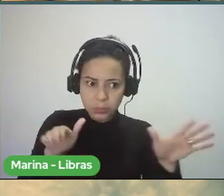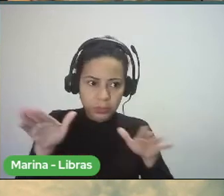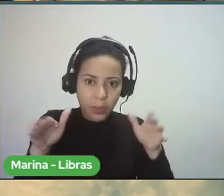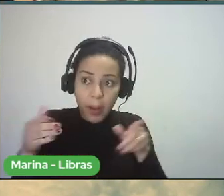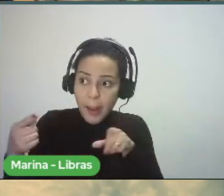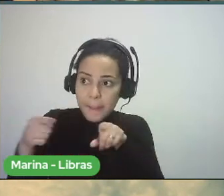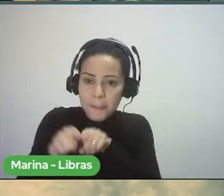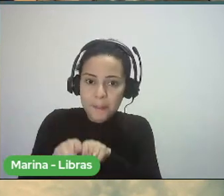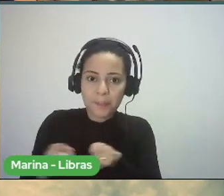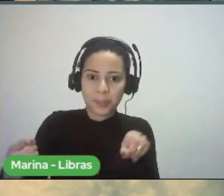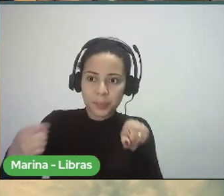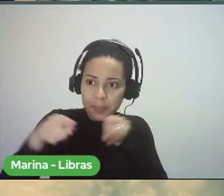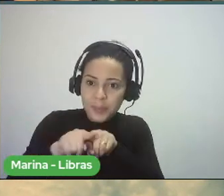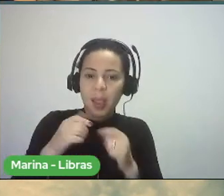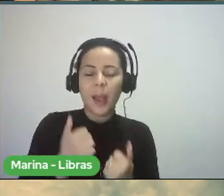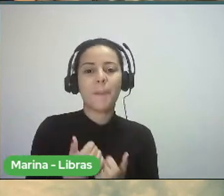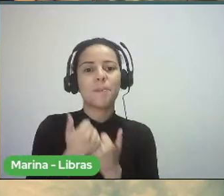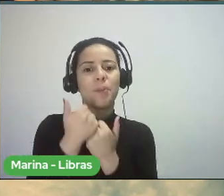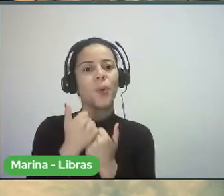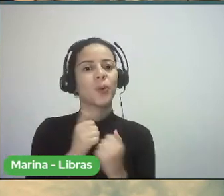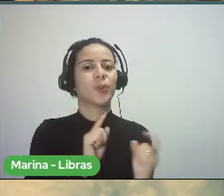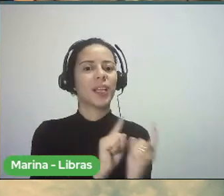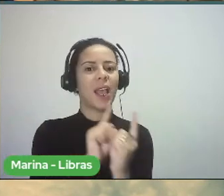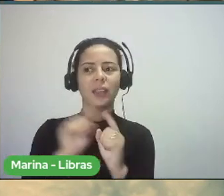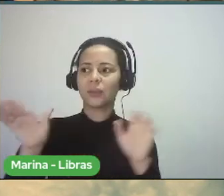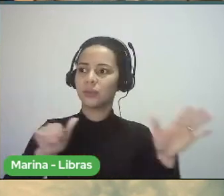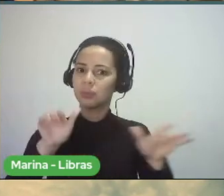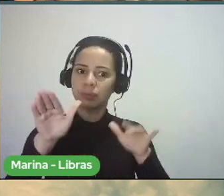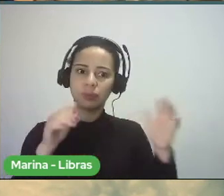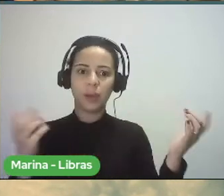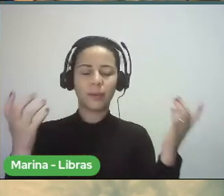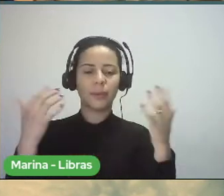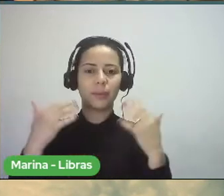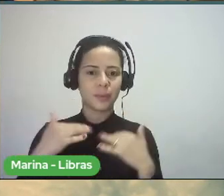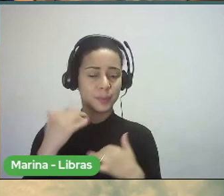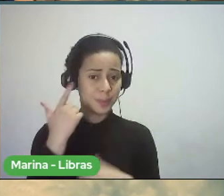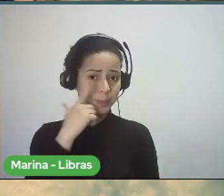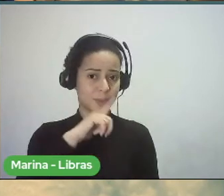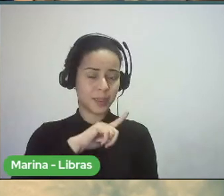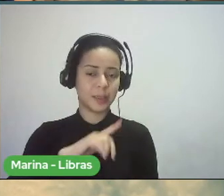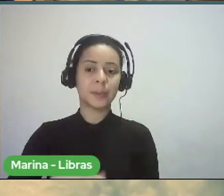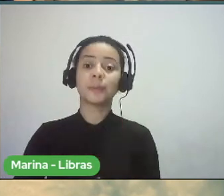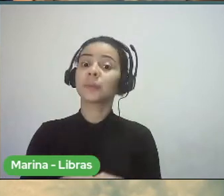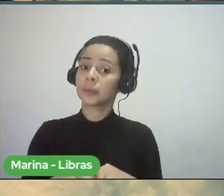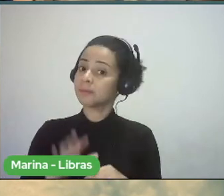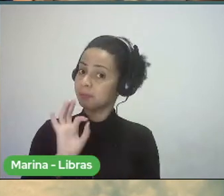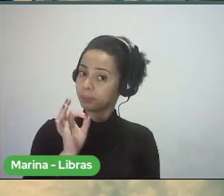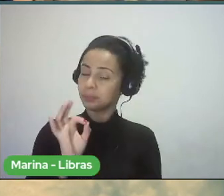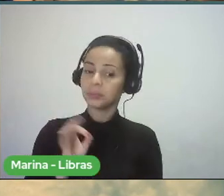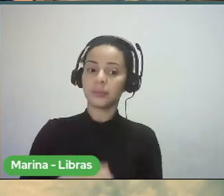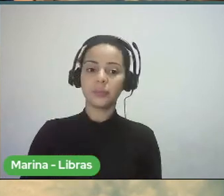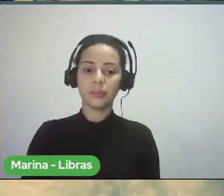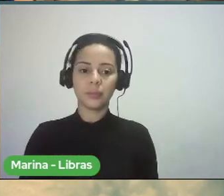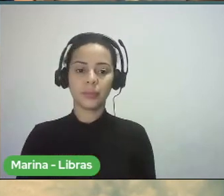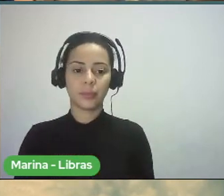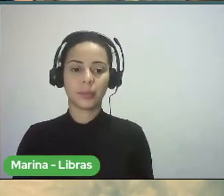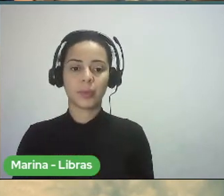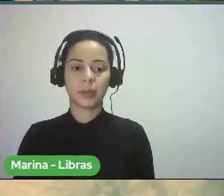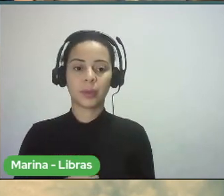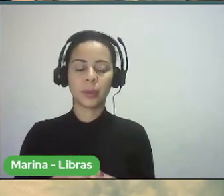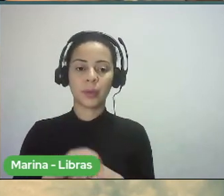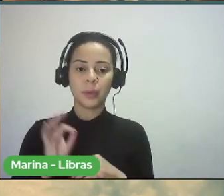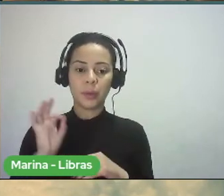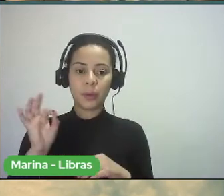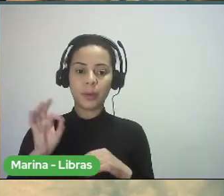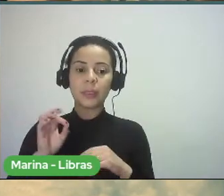jornada O que é tão motivo né Mariquito Qual os padrões ensinados eles servem tanto para a gente ser tanto como um ponto de partida quando